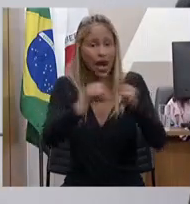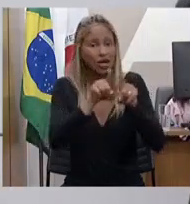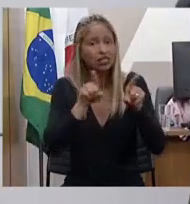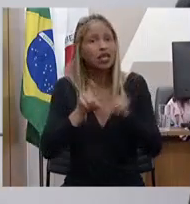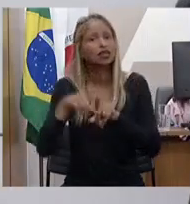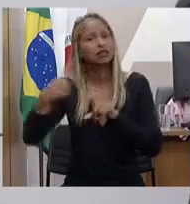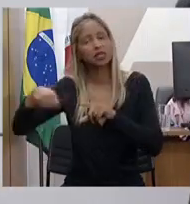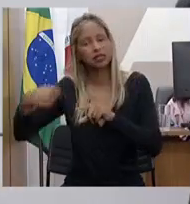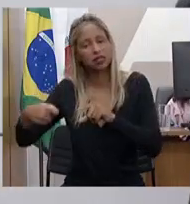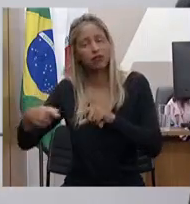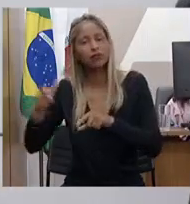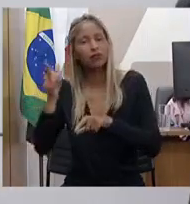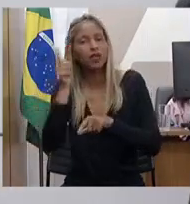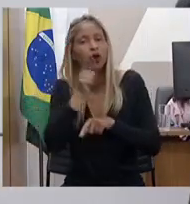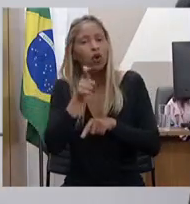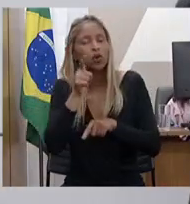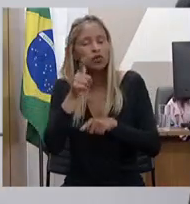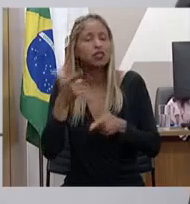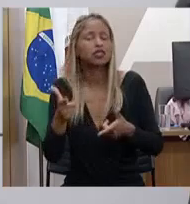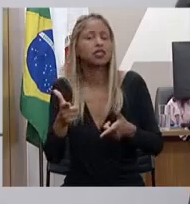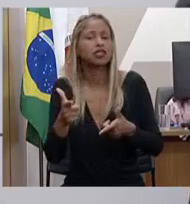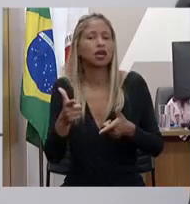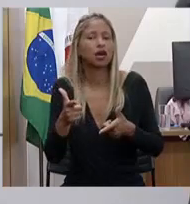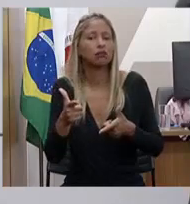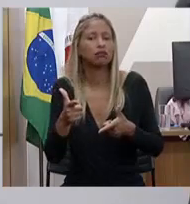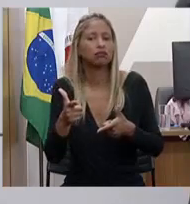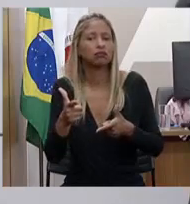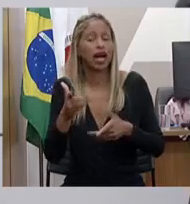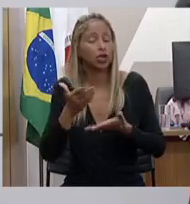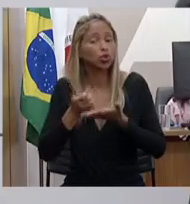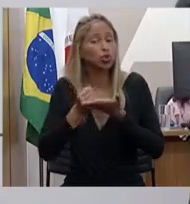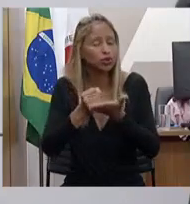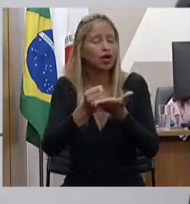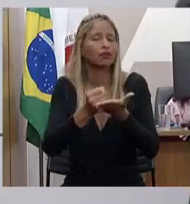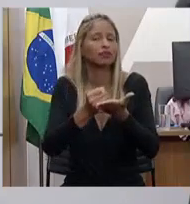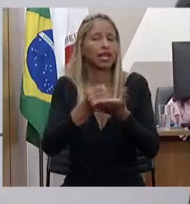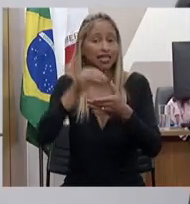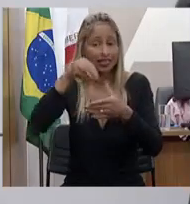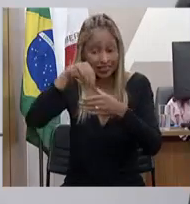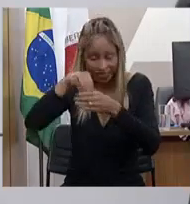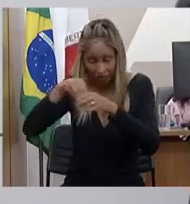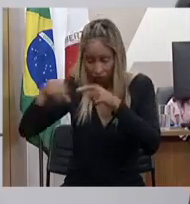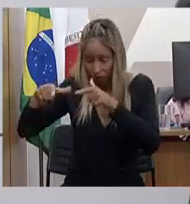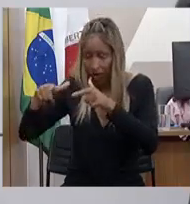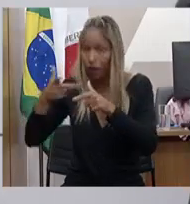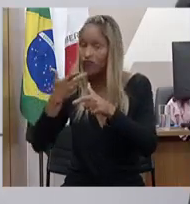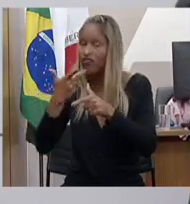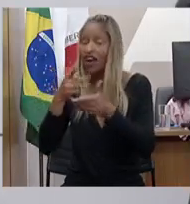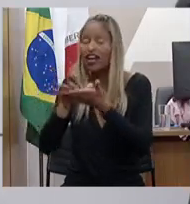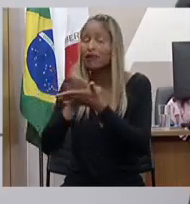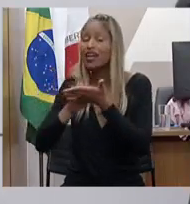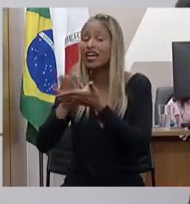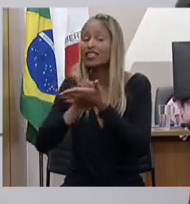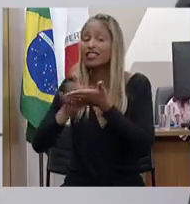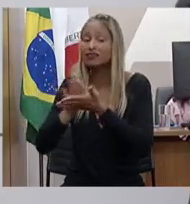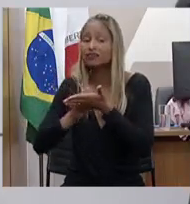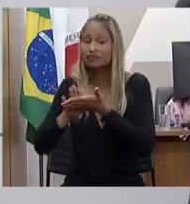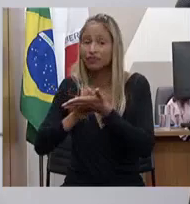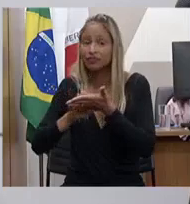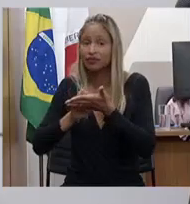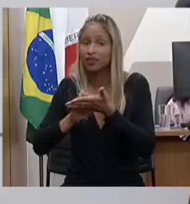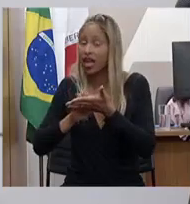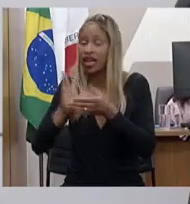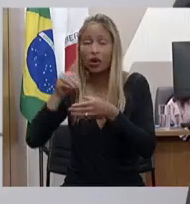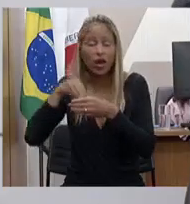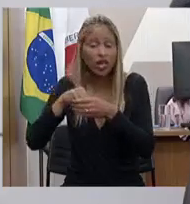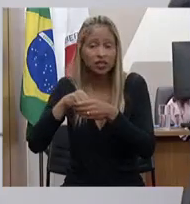para que a gente consiga levar esse debate para dentro do local de trabalho gente porque dentro do local de trabalho esse assunto não vem embora mais ele não